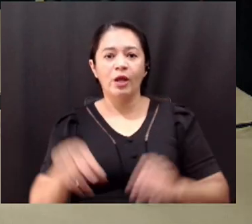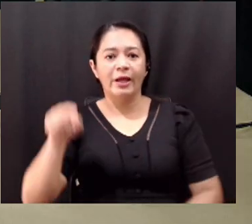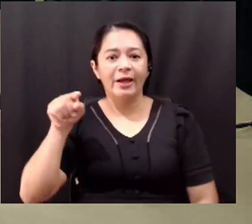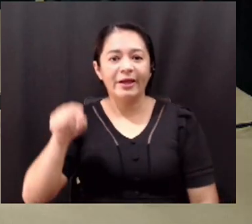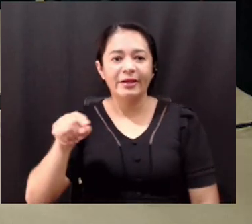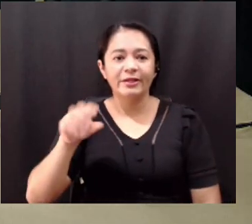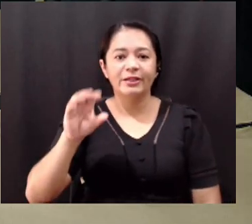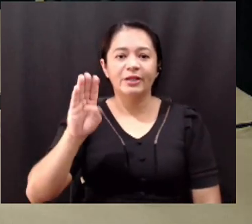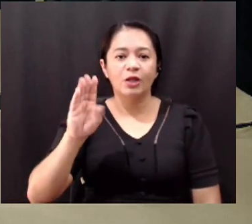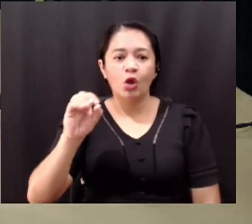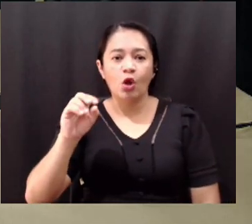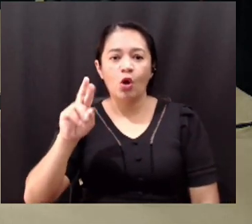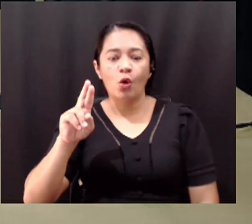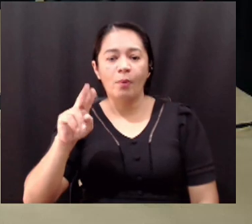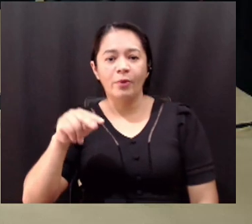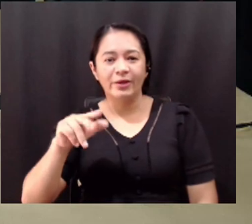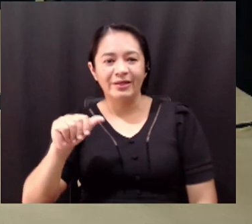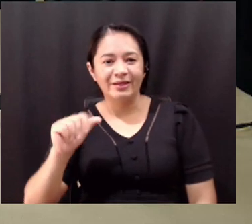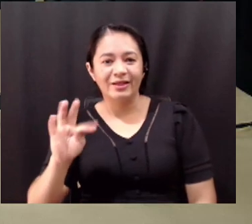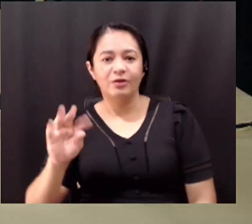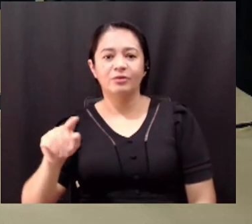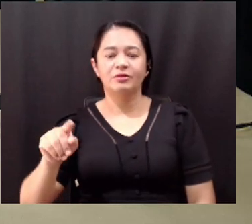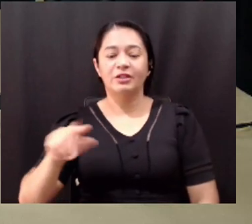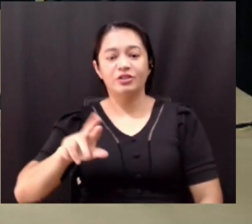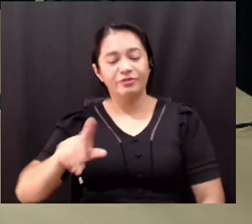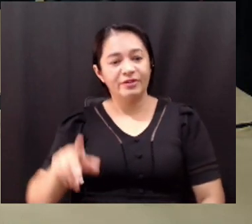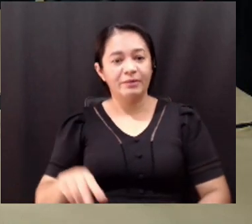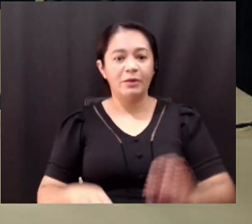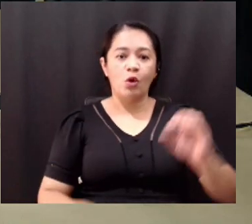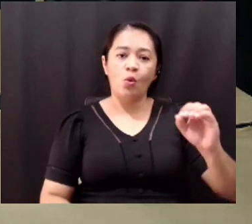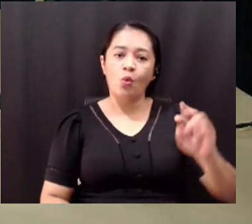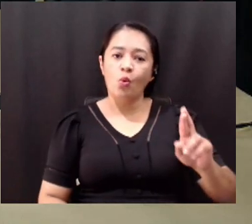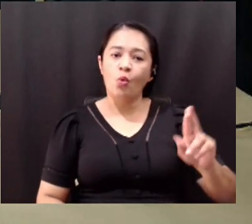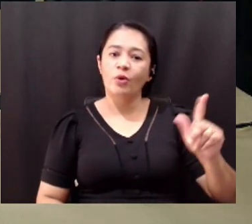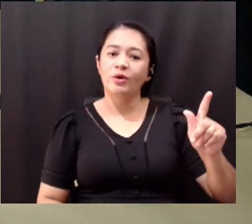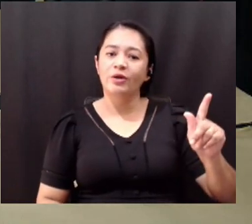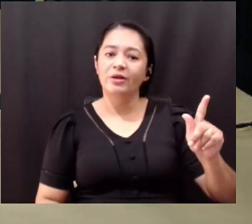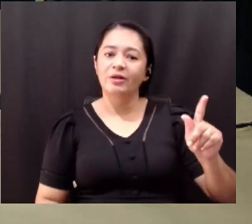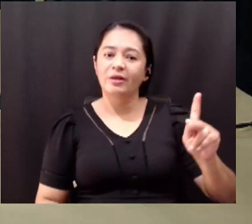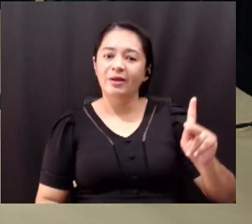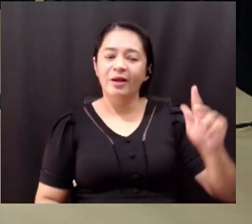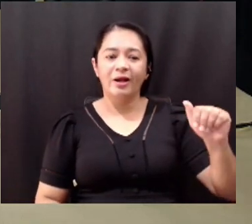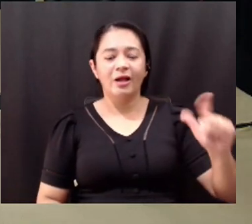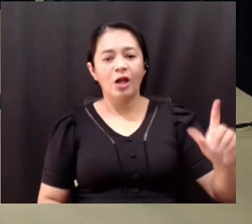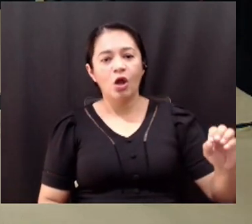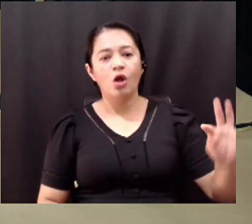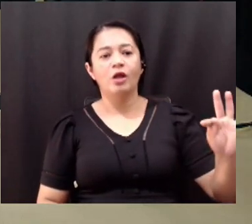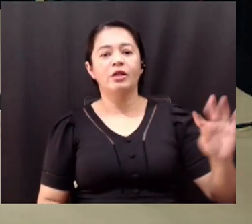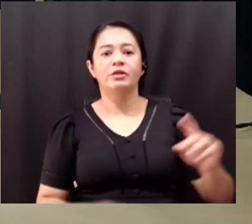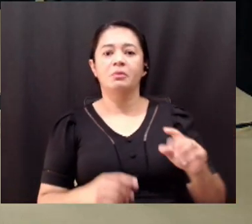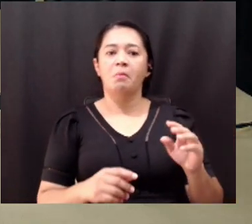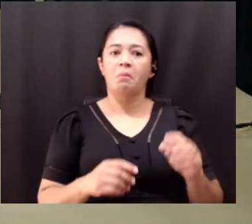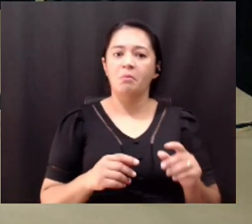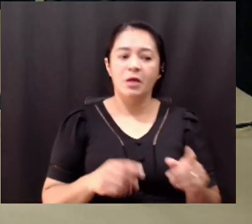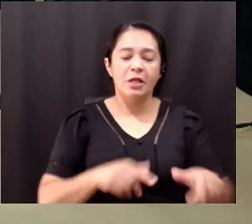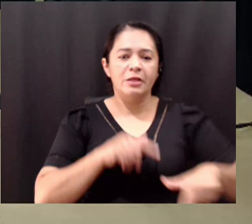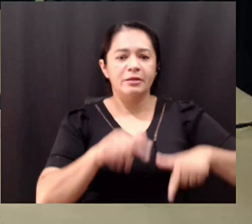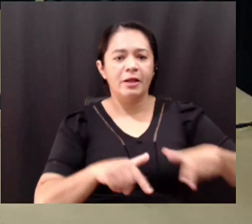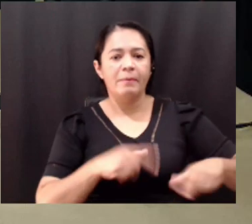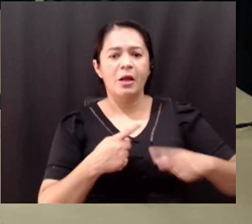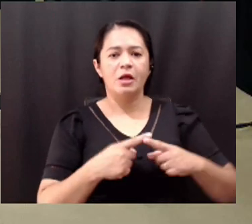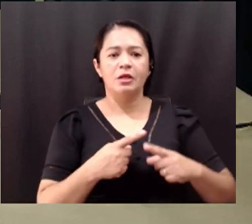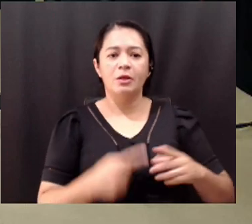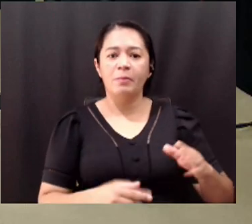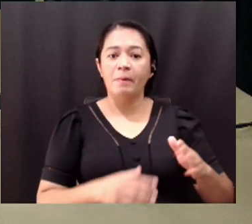trabalha demais. Agora, o workaholic, não, ele trabalha porque pode ser uma fuga, como a doutora falou, né? Ou é porque gosta de trabalhar. Só